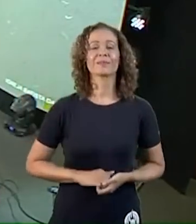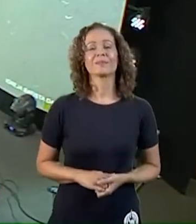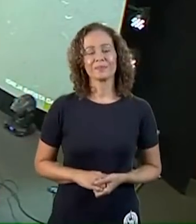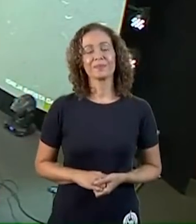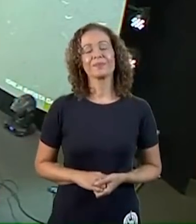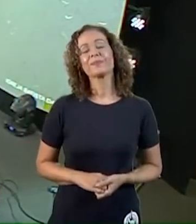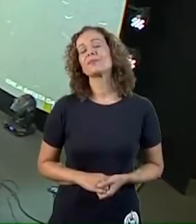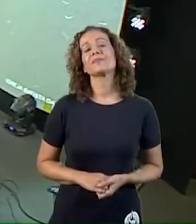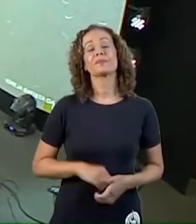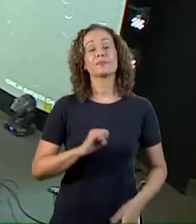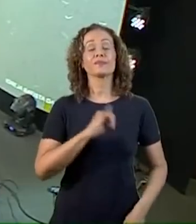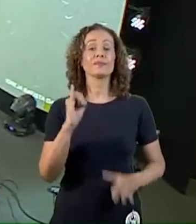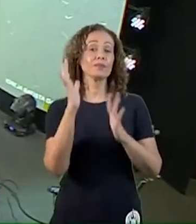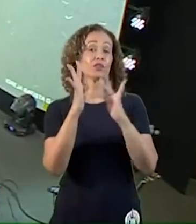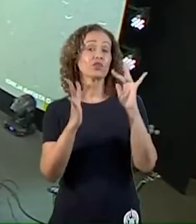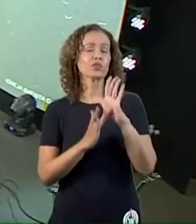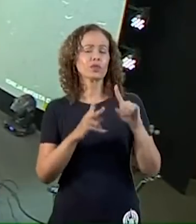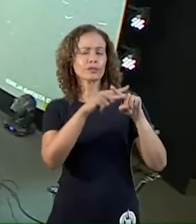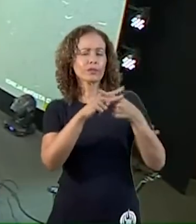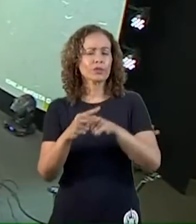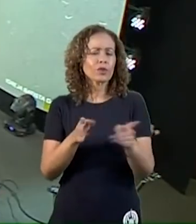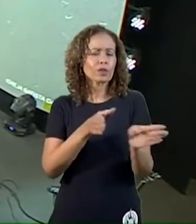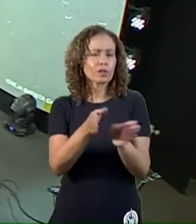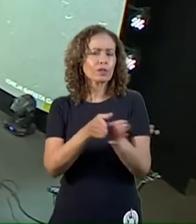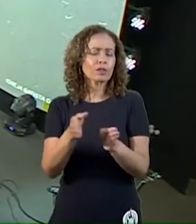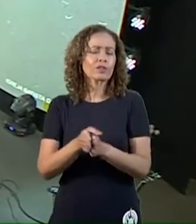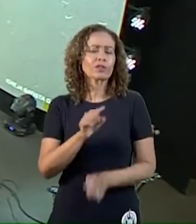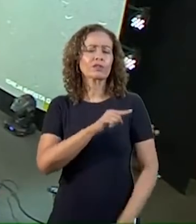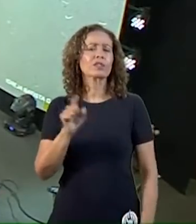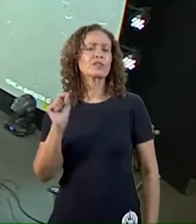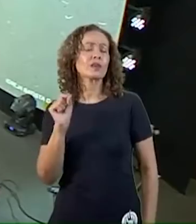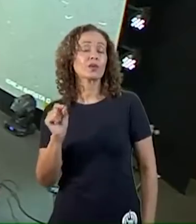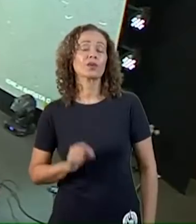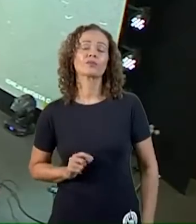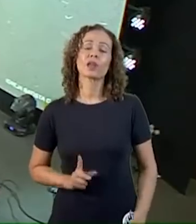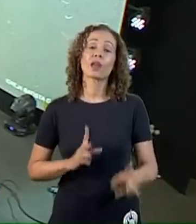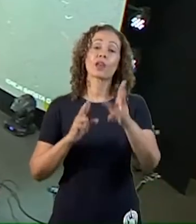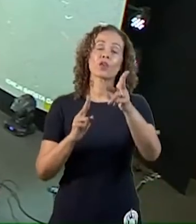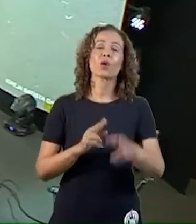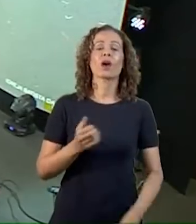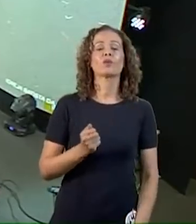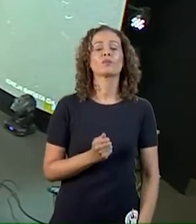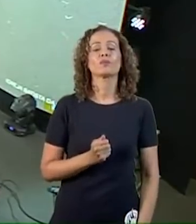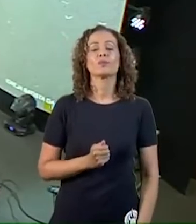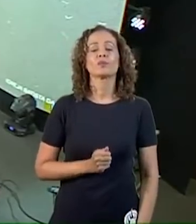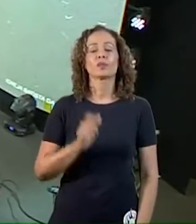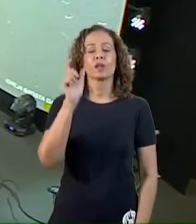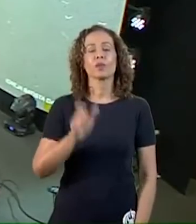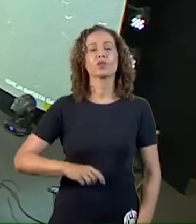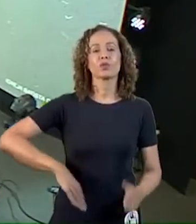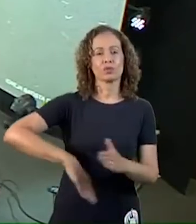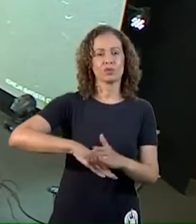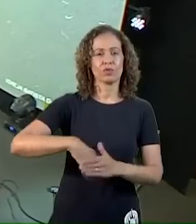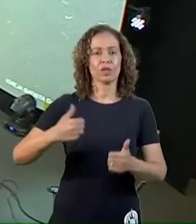Se Jesus vier te chamar a atenção, faz sabe o quê? Faz igual zagueiro quando o juiz vai chamar a atenção no futebol. Põe as duas mãos para trás e fala assim: sim